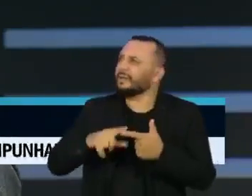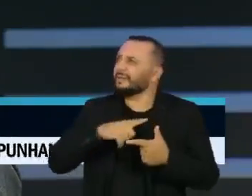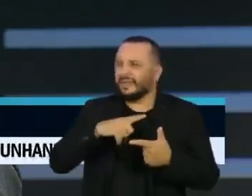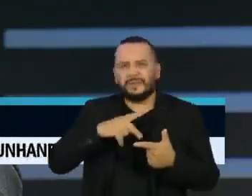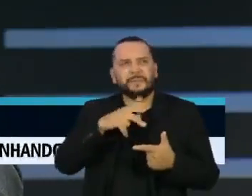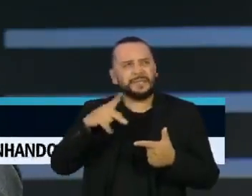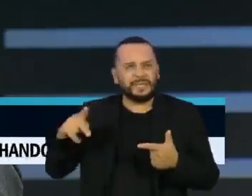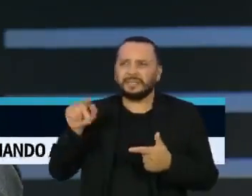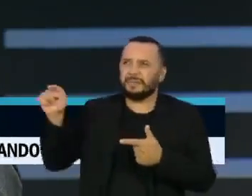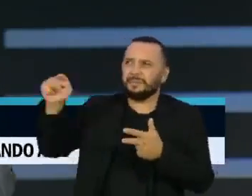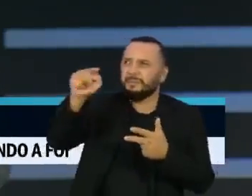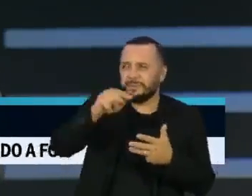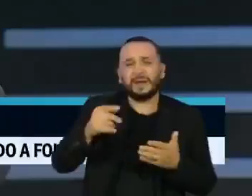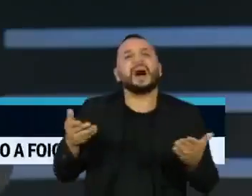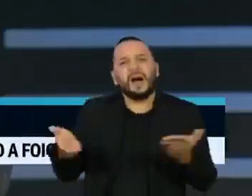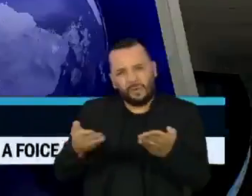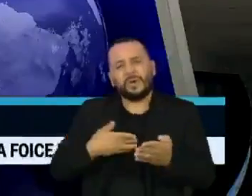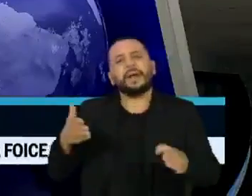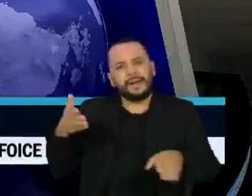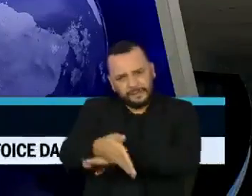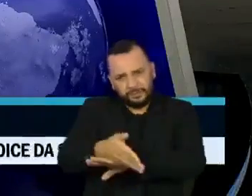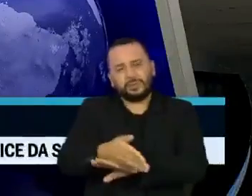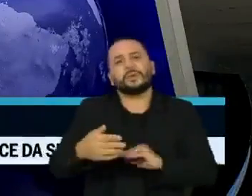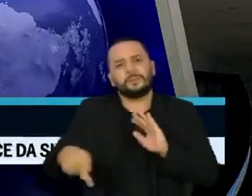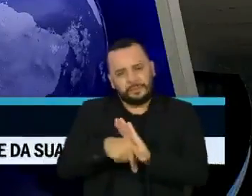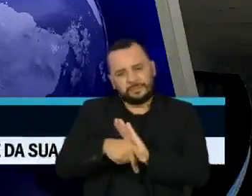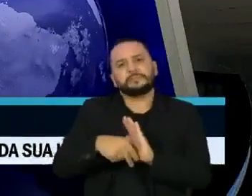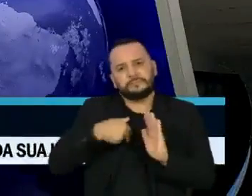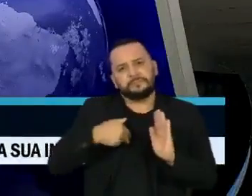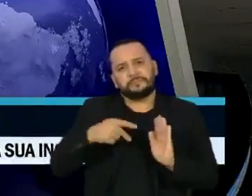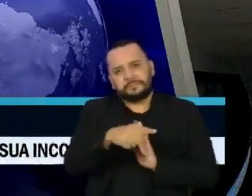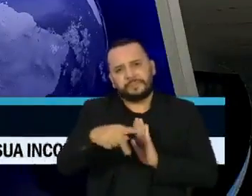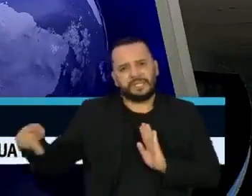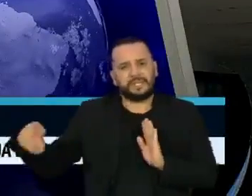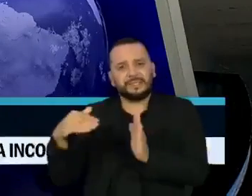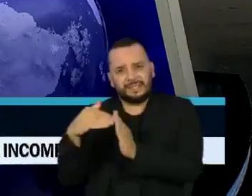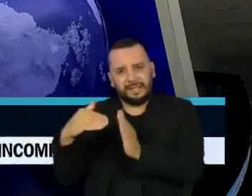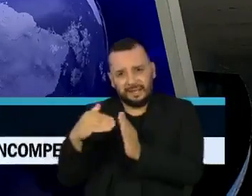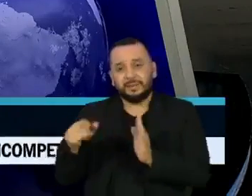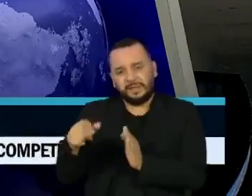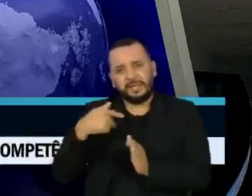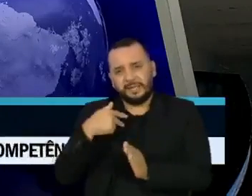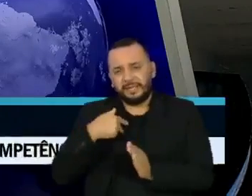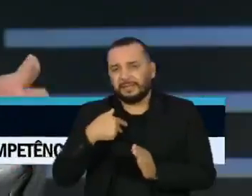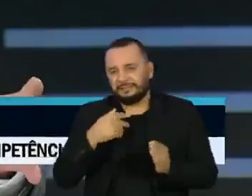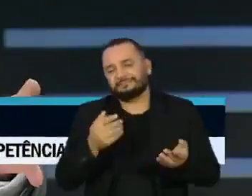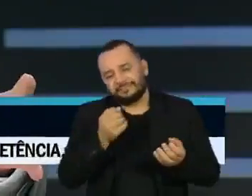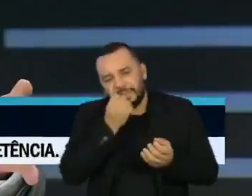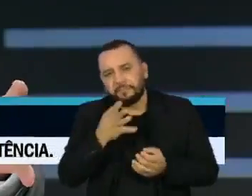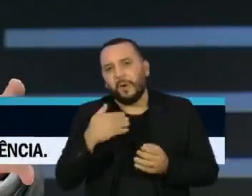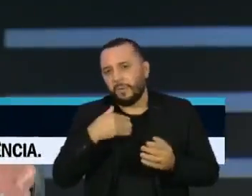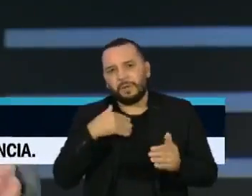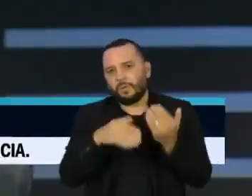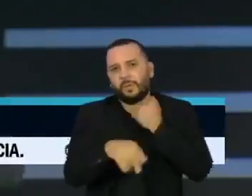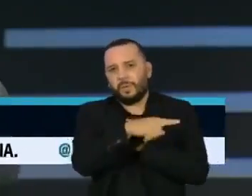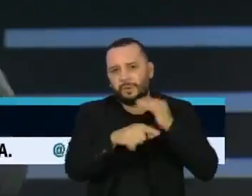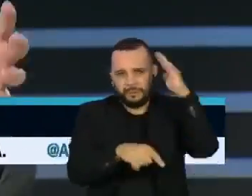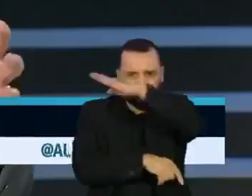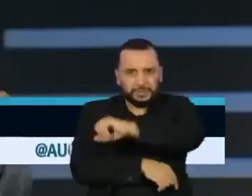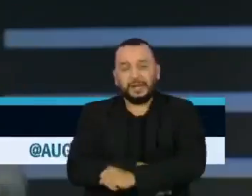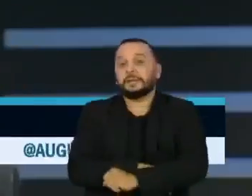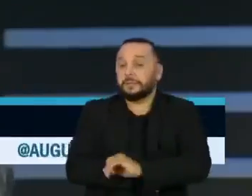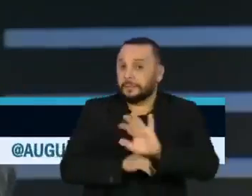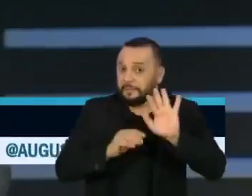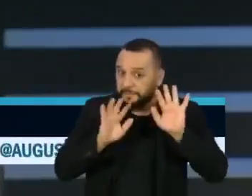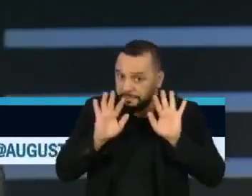conjuntura extremamente corretas, assim como todos esses manifestos. A questão que se coloca é que é uma imensa pedra no meio do caminho. Essa